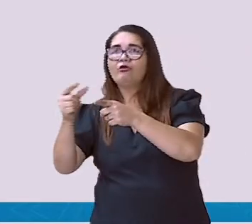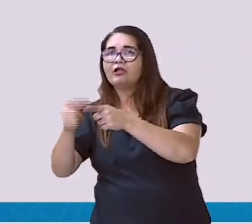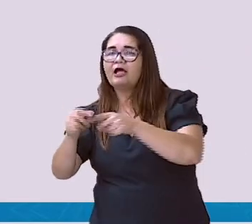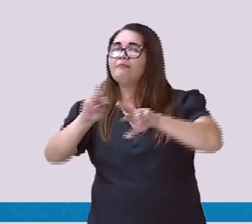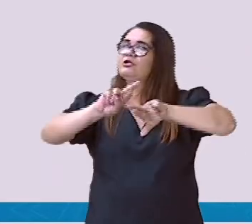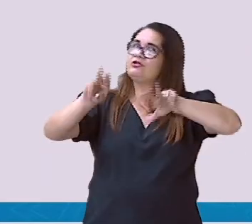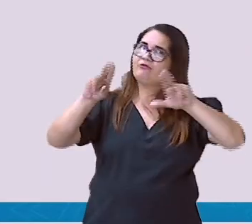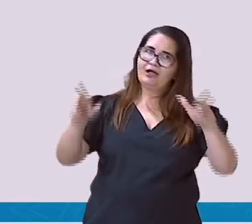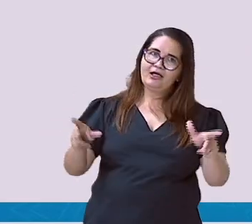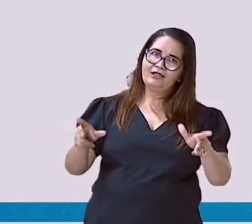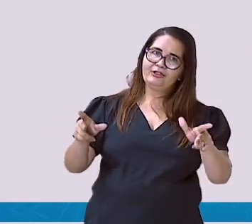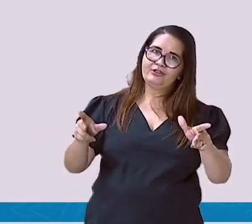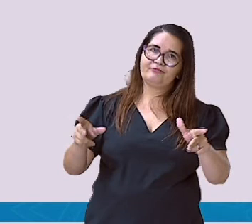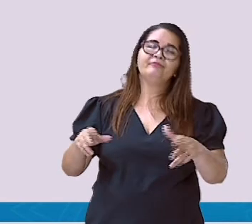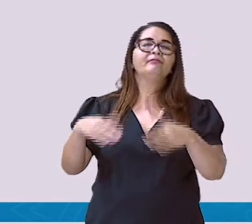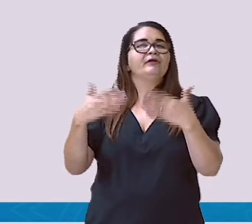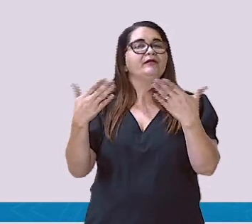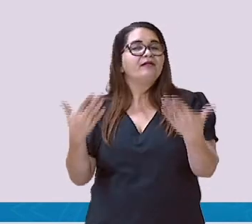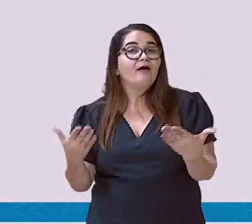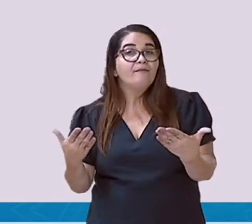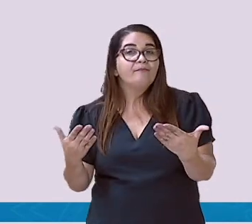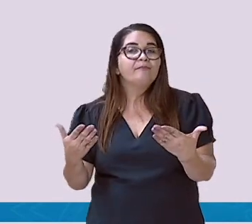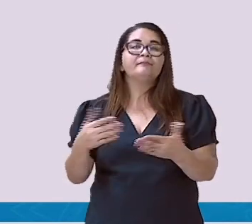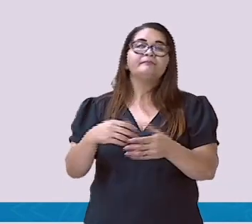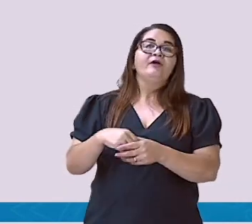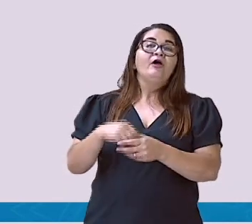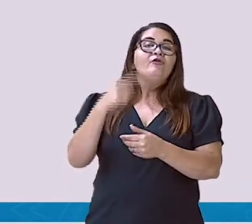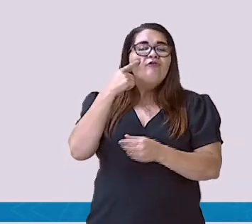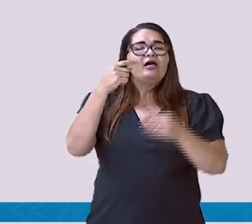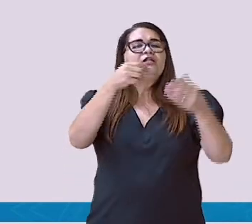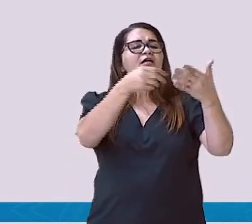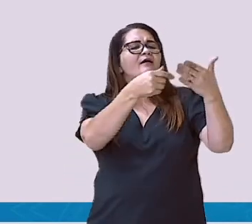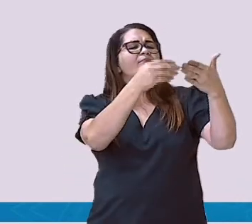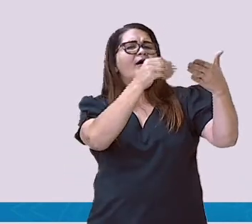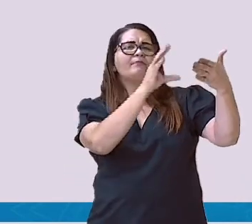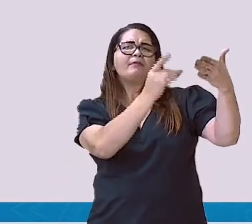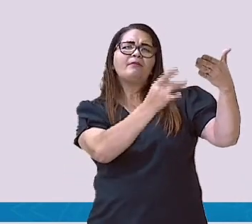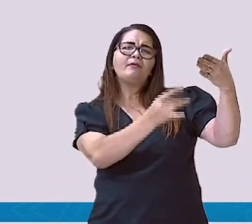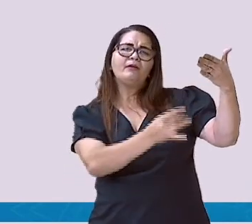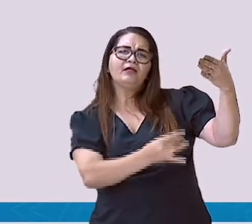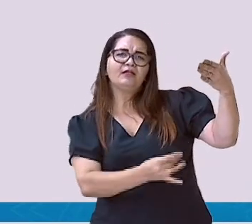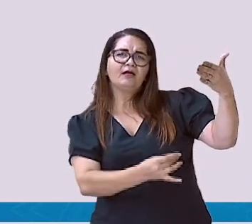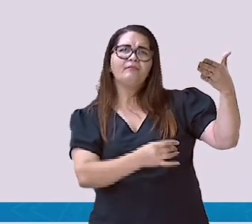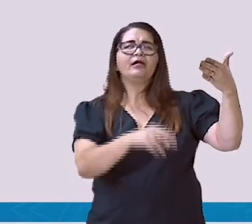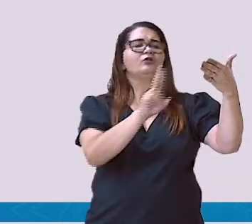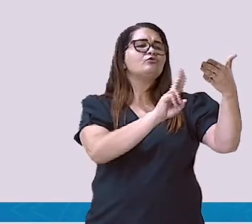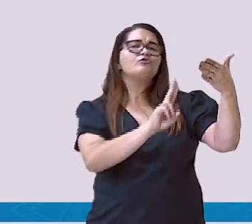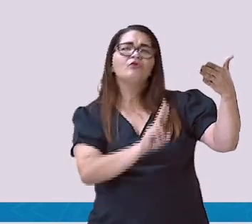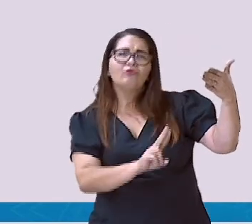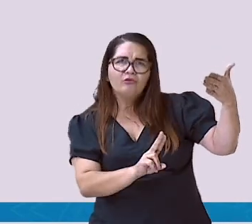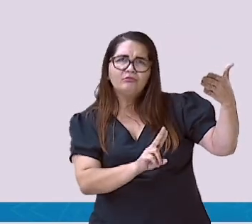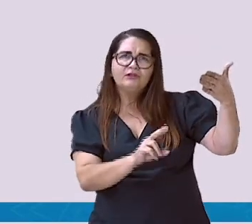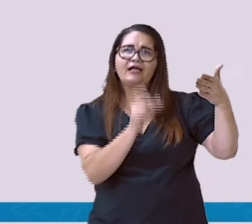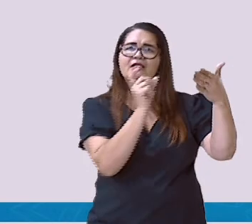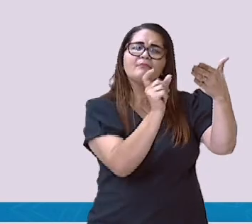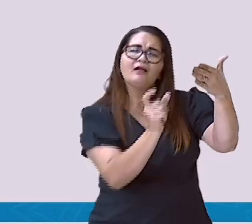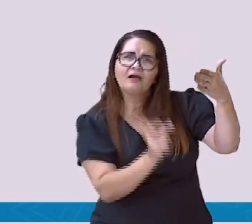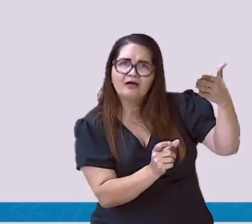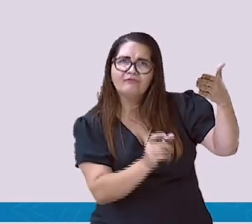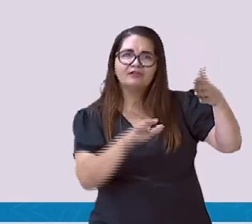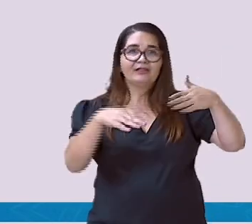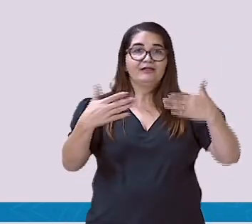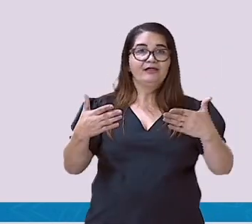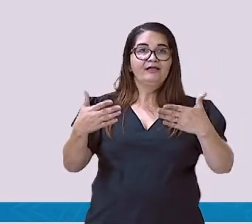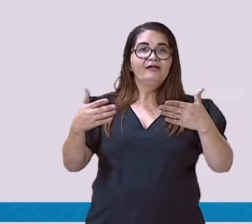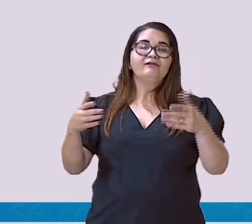SS, também não será a mesma quantidade. A palavra quadro, quadro, não é